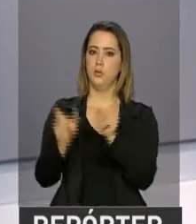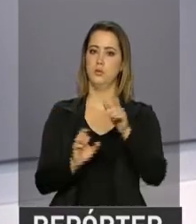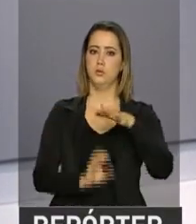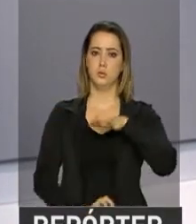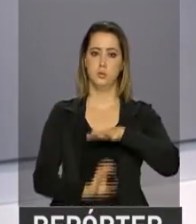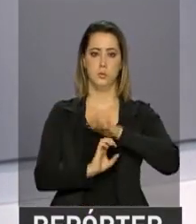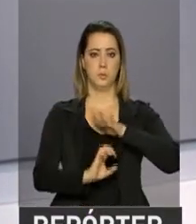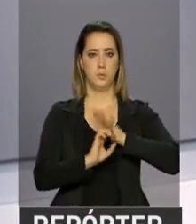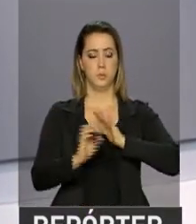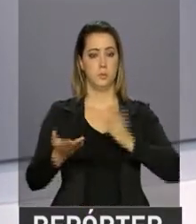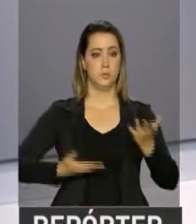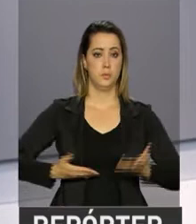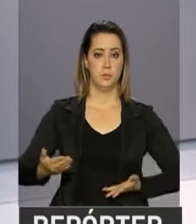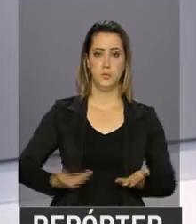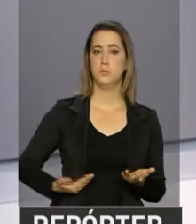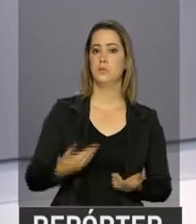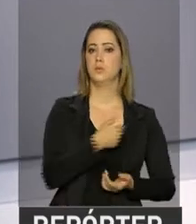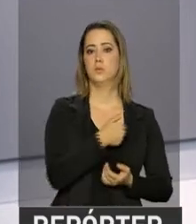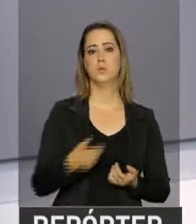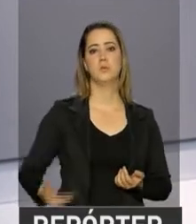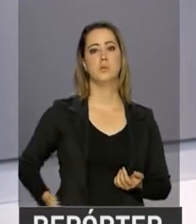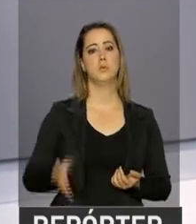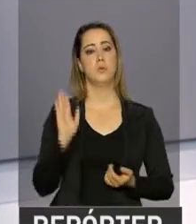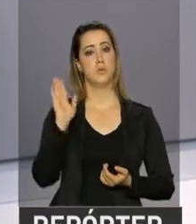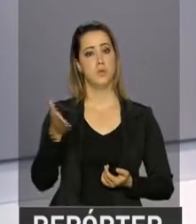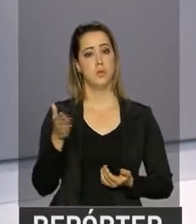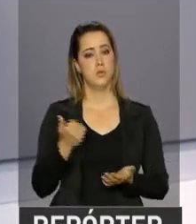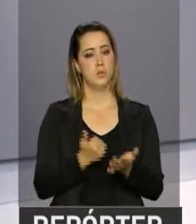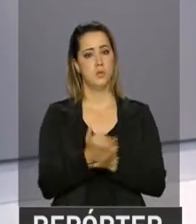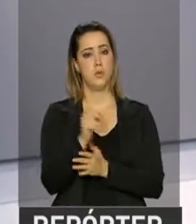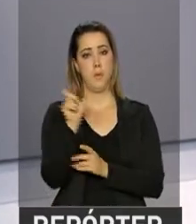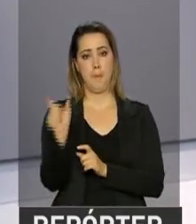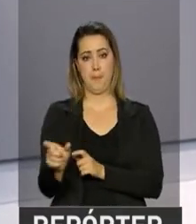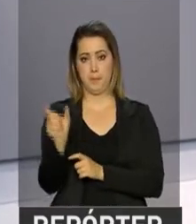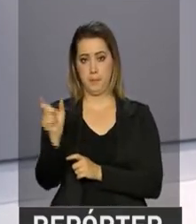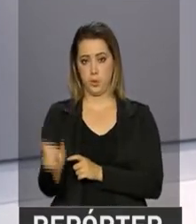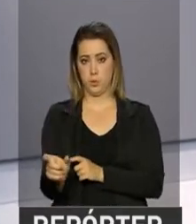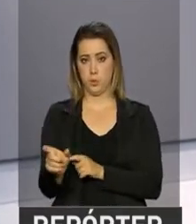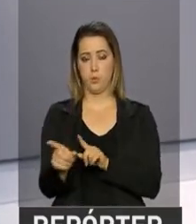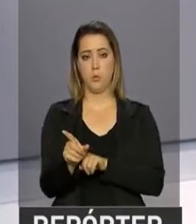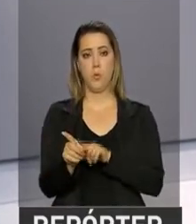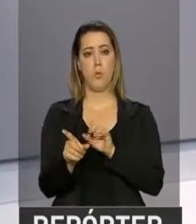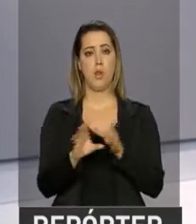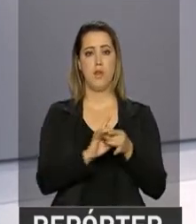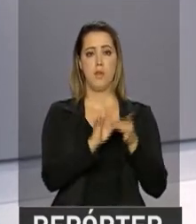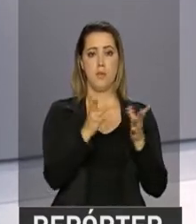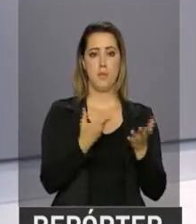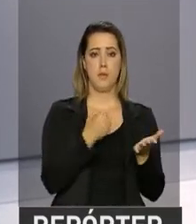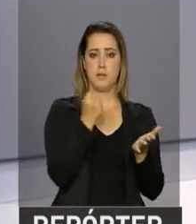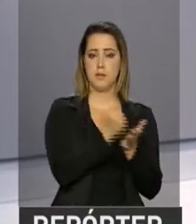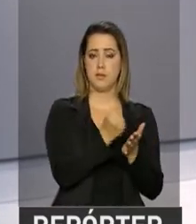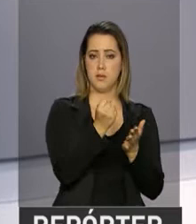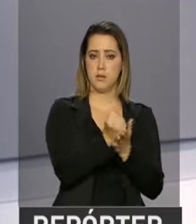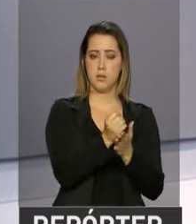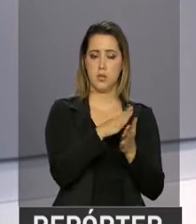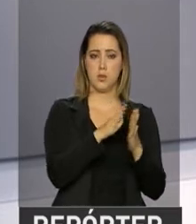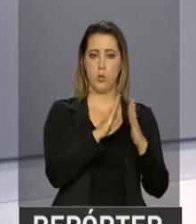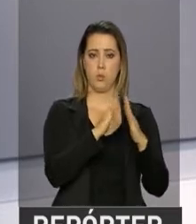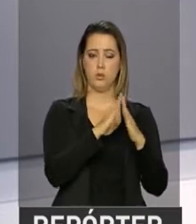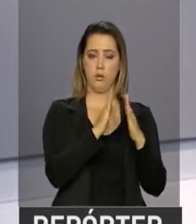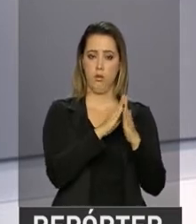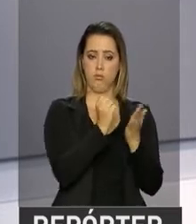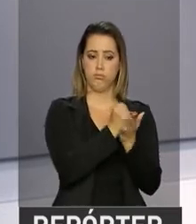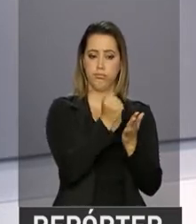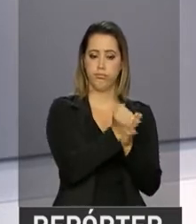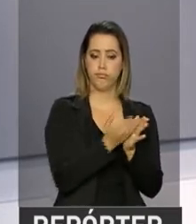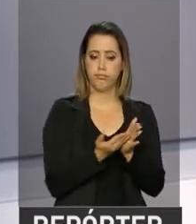pessoas jurídicas nos serviços públicos já em prática para pessoas físicas a dispensa de autenticação e reconhecimento